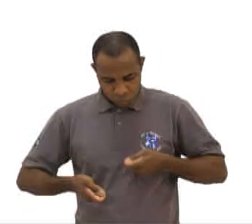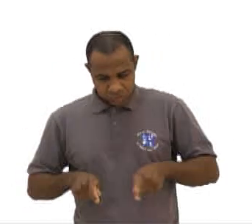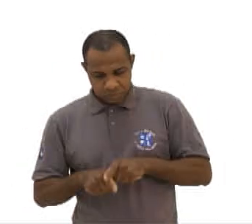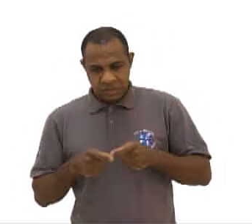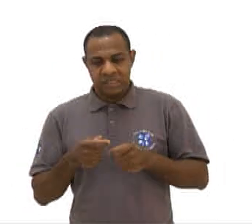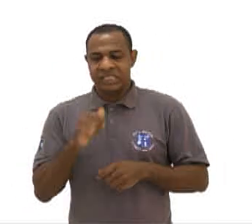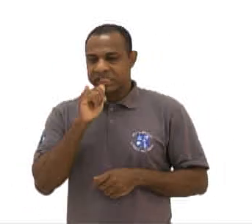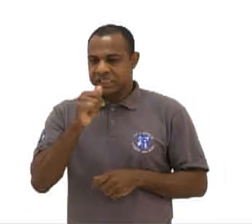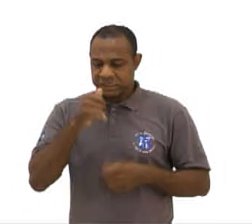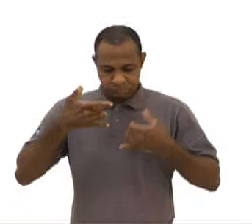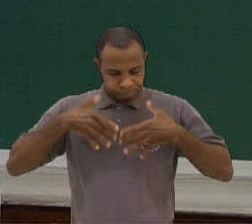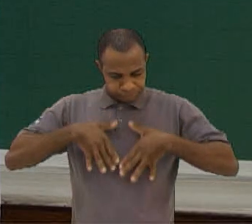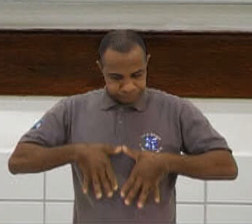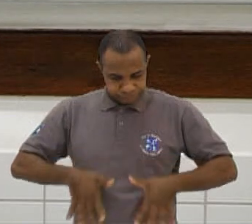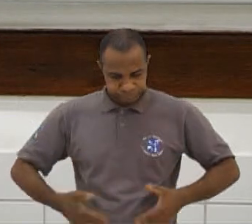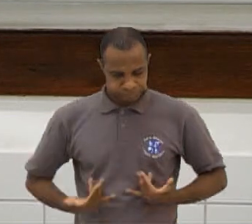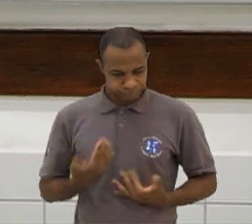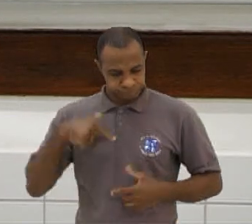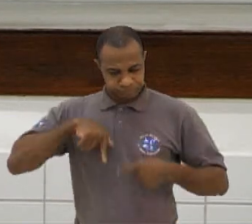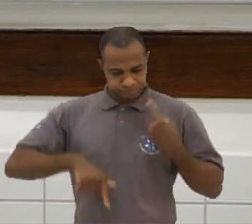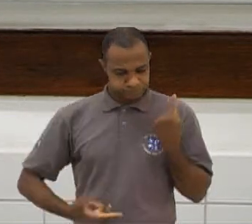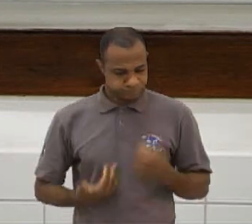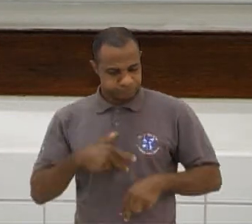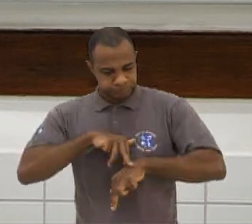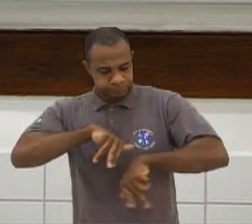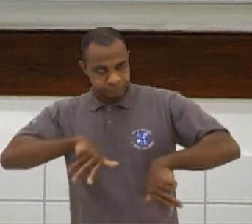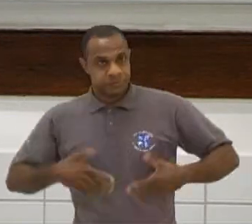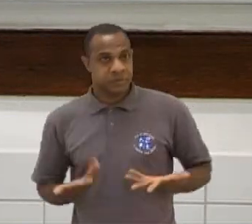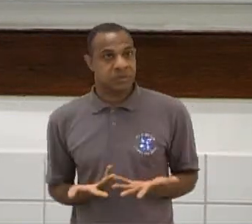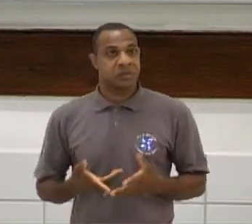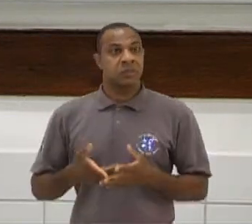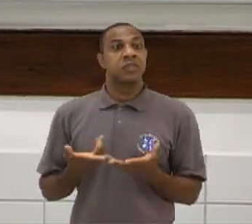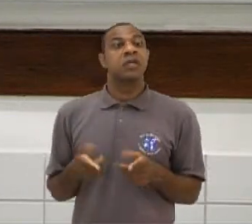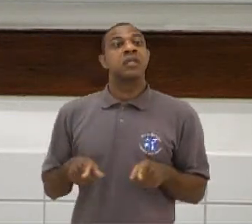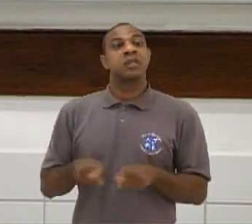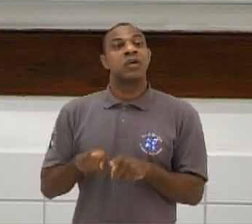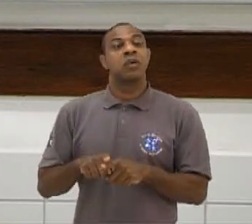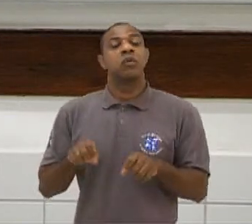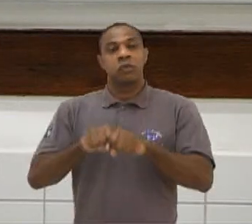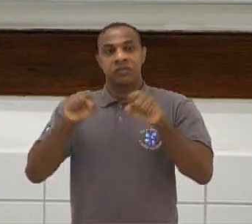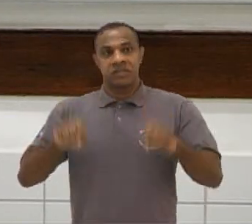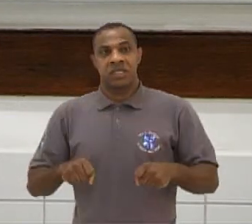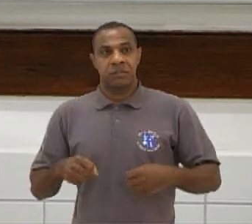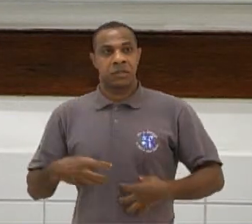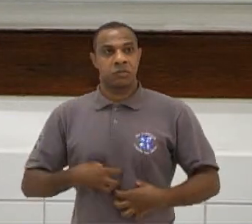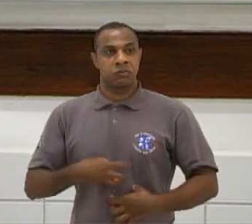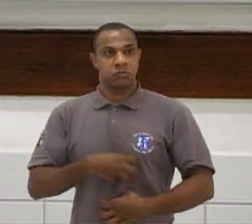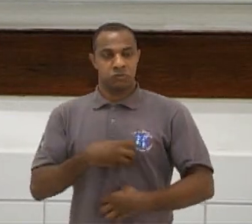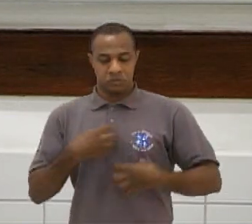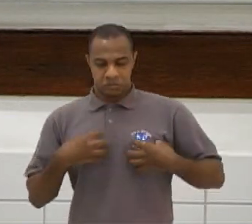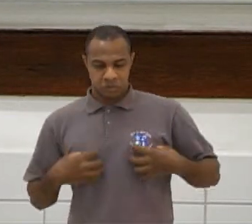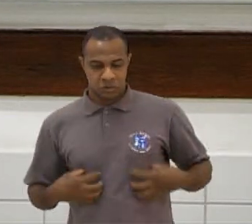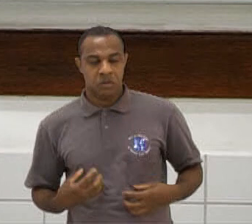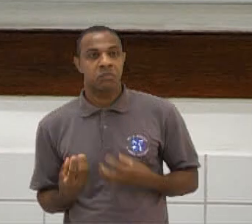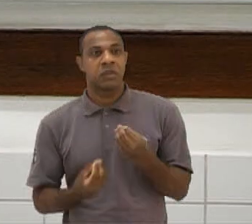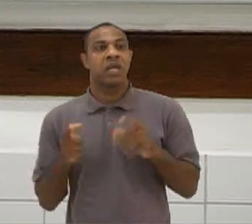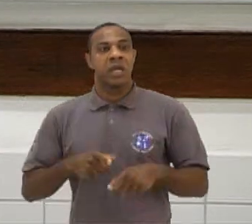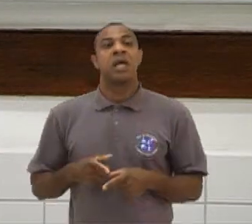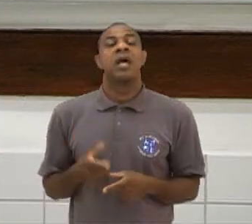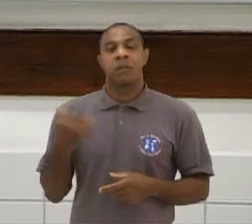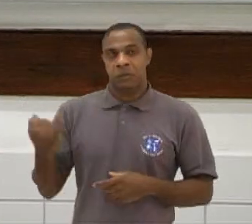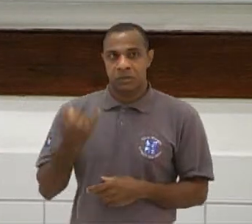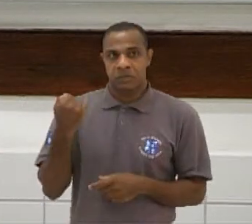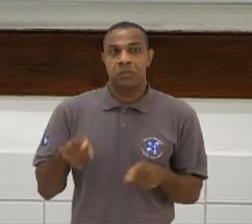dos alimentos. Pessoal, então o intestino do sistema digestório é muito importante, por isso ele tem uma grande quantidade